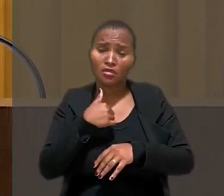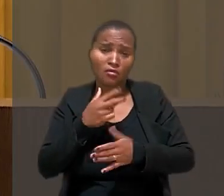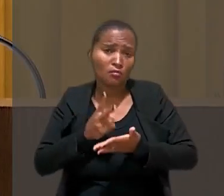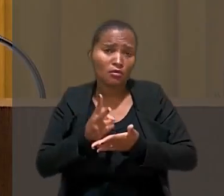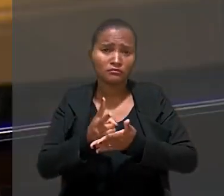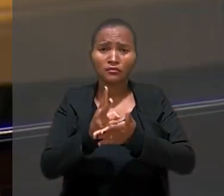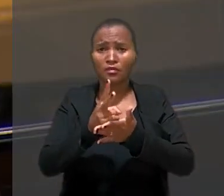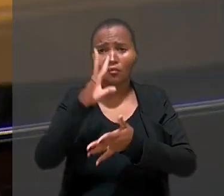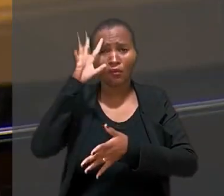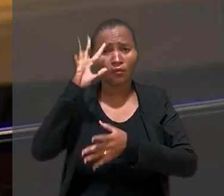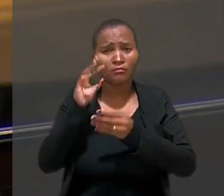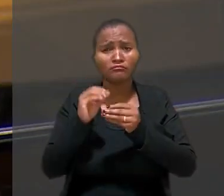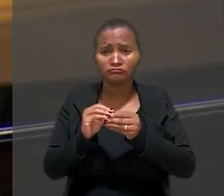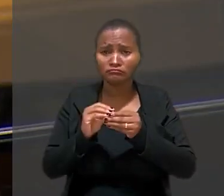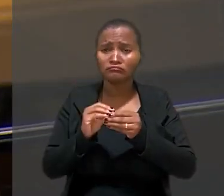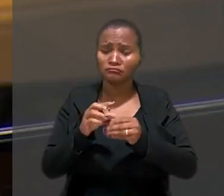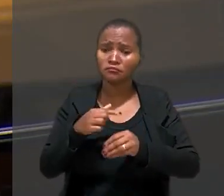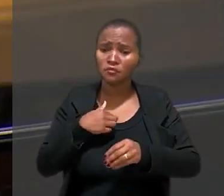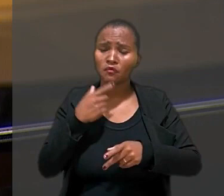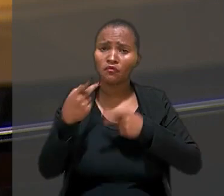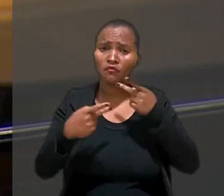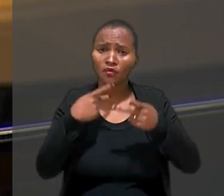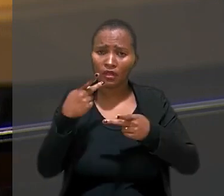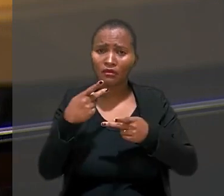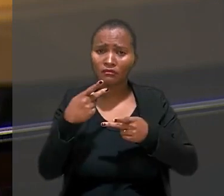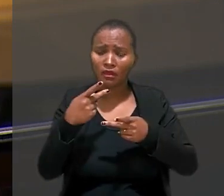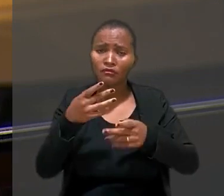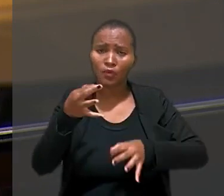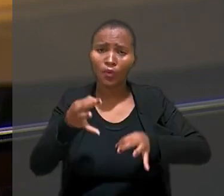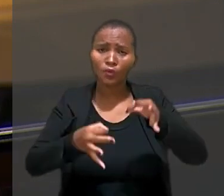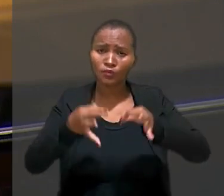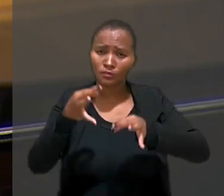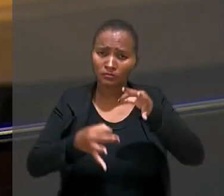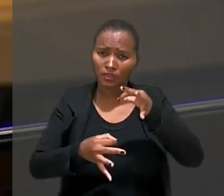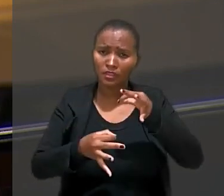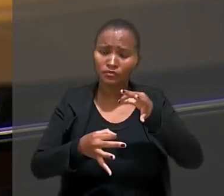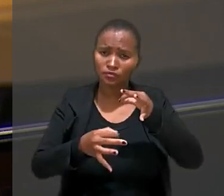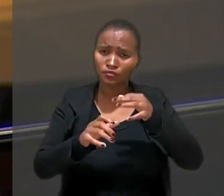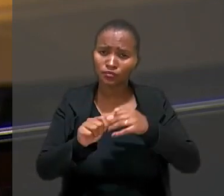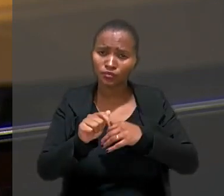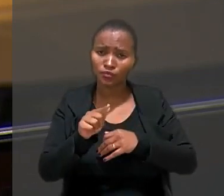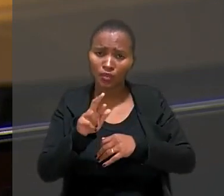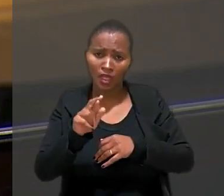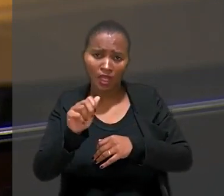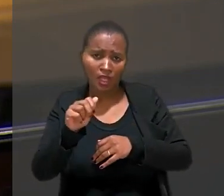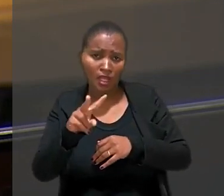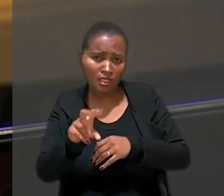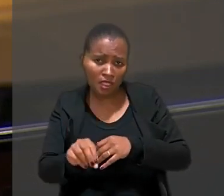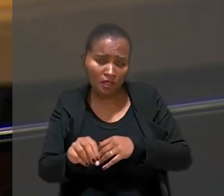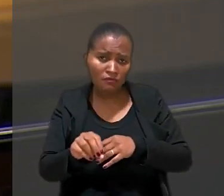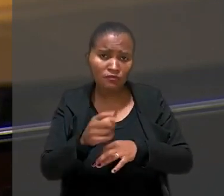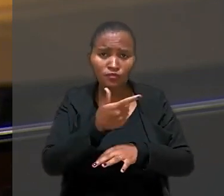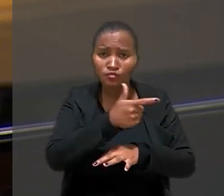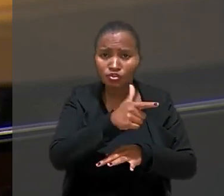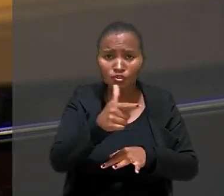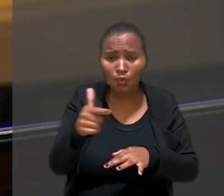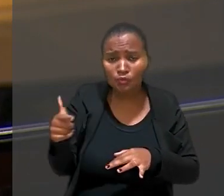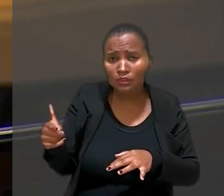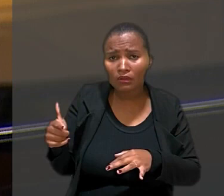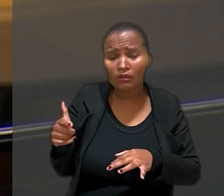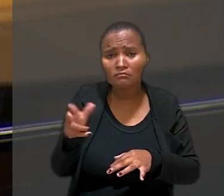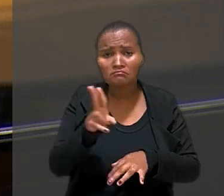Mantenho a minha compreensão que sustentei quando do julgamento do agravo de não haver, na